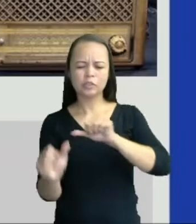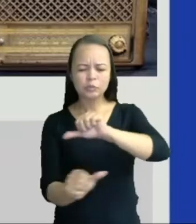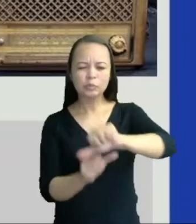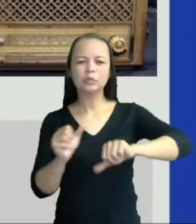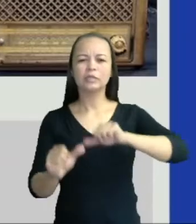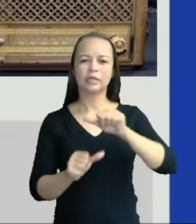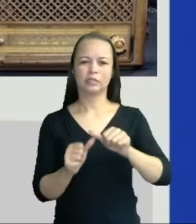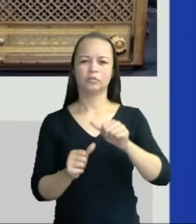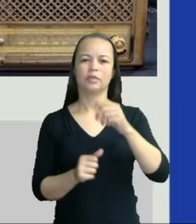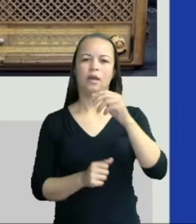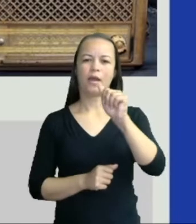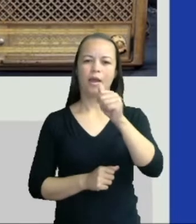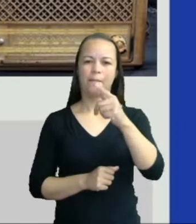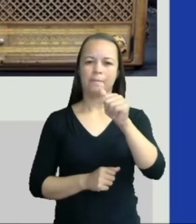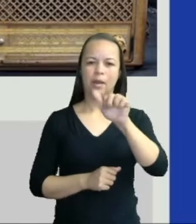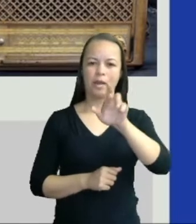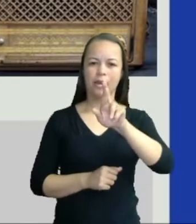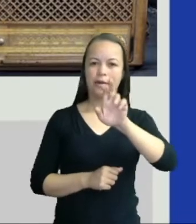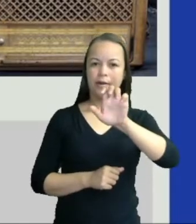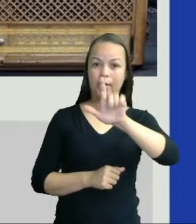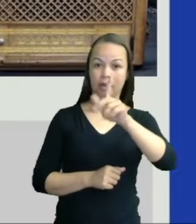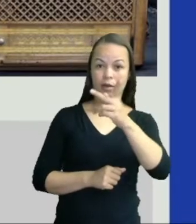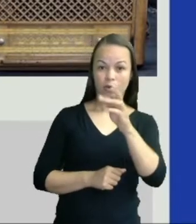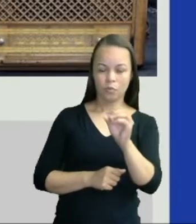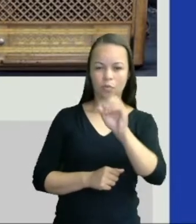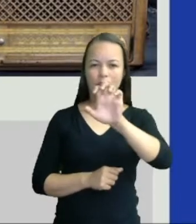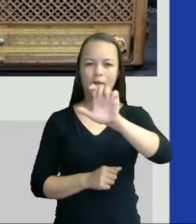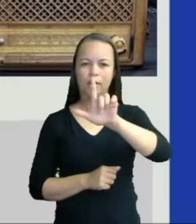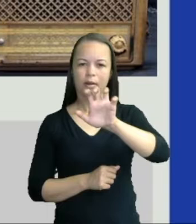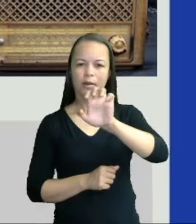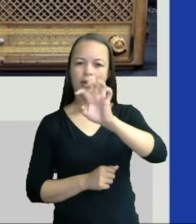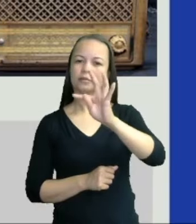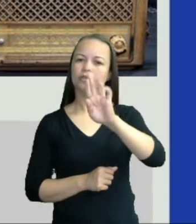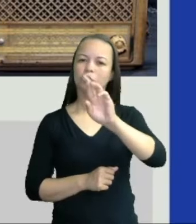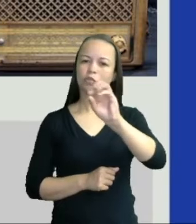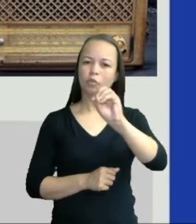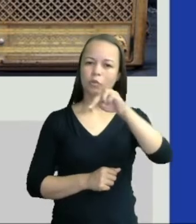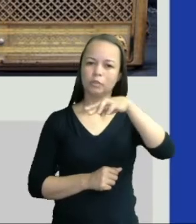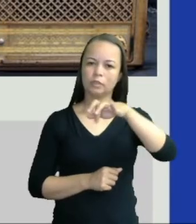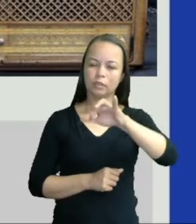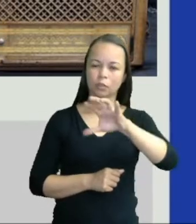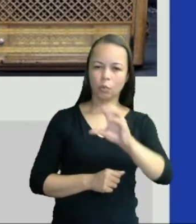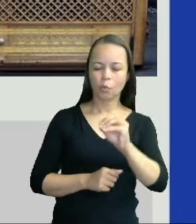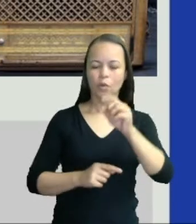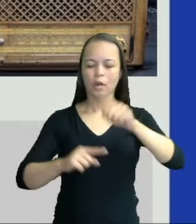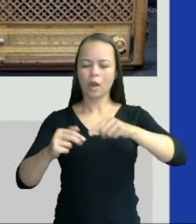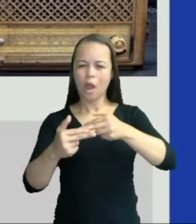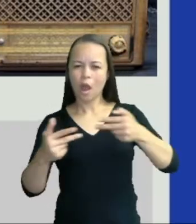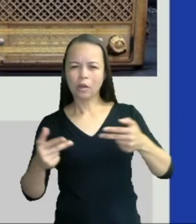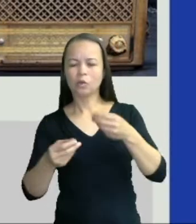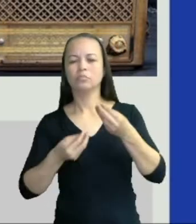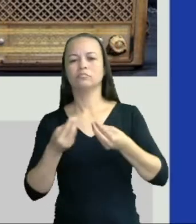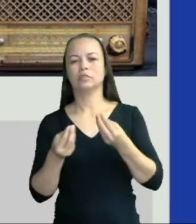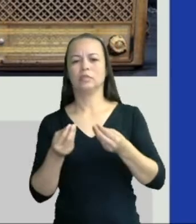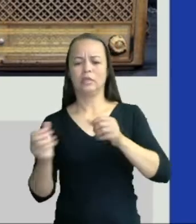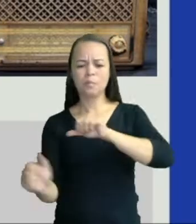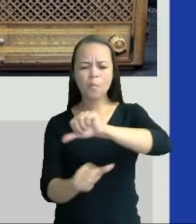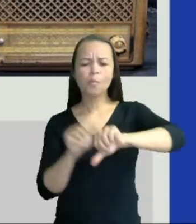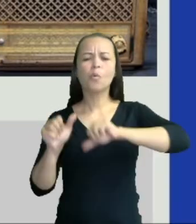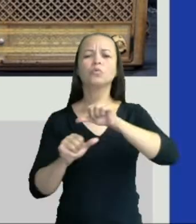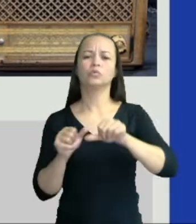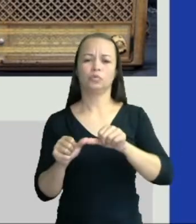aparelhos eletrônicos, tá certo? E uma das maiores conquistas da humanidade ao longo do tempo foram os aparelhos